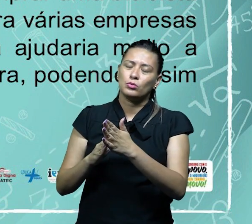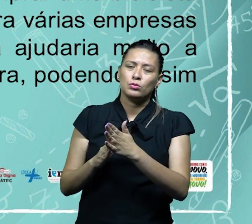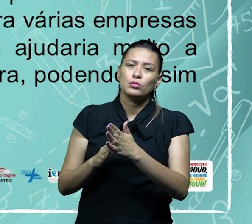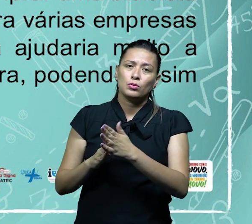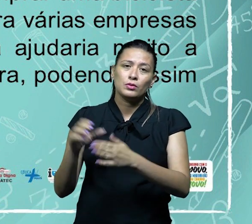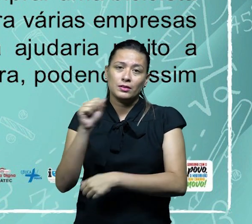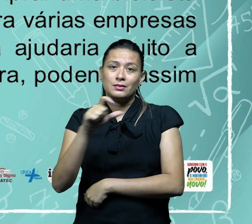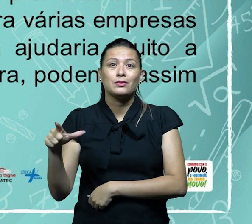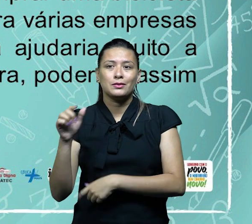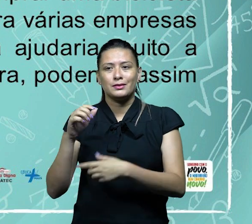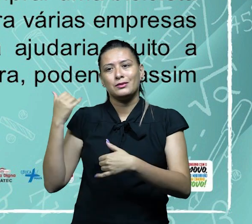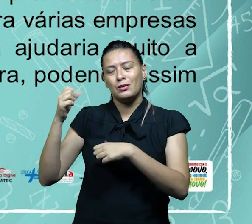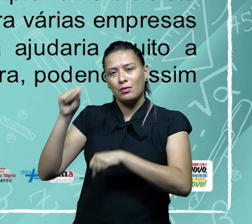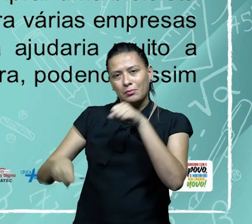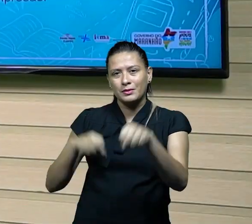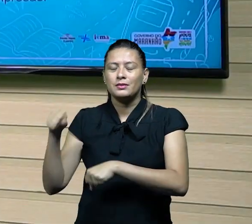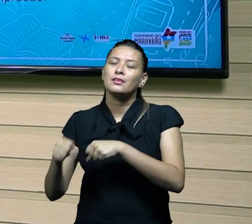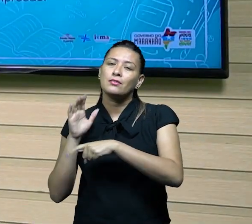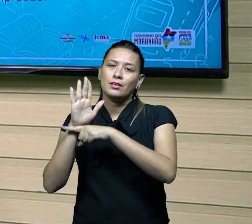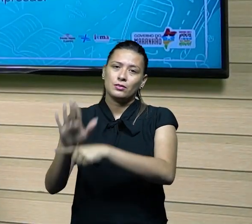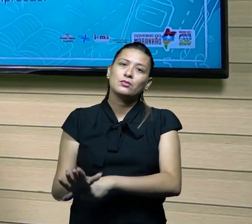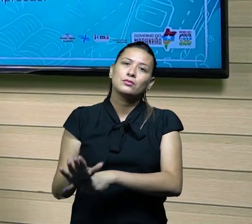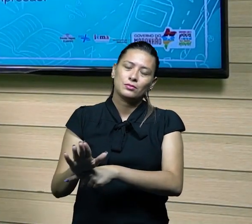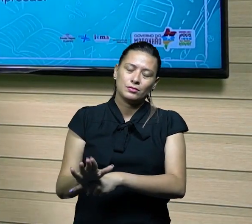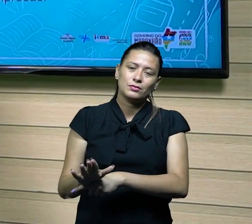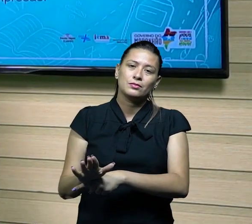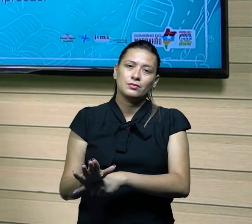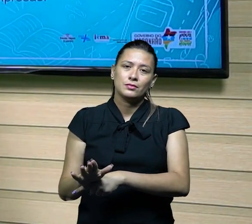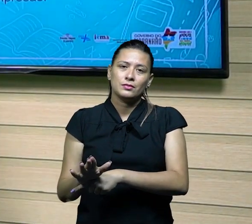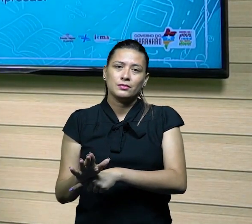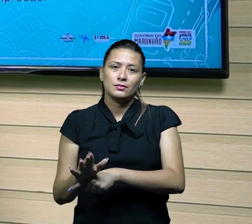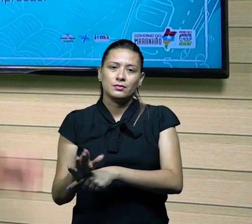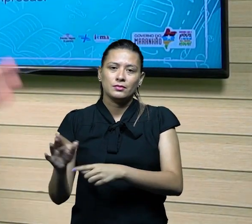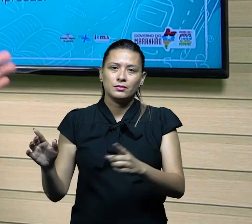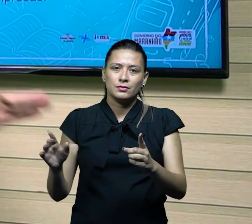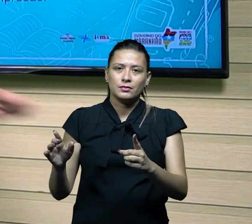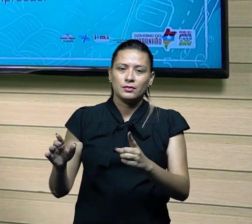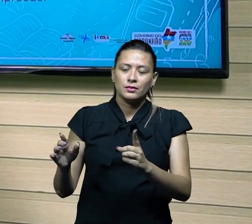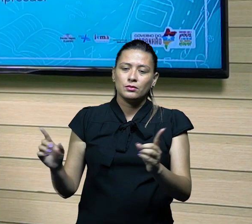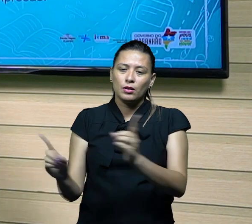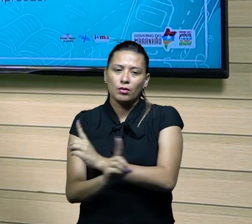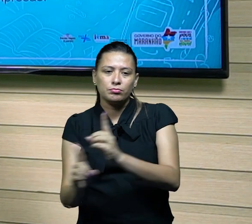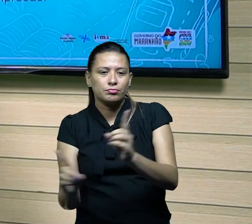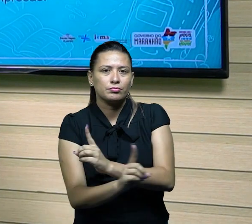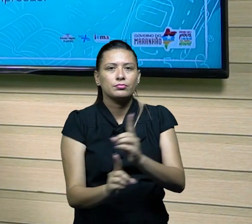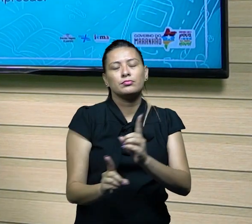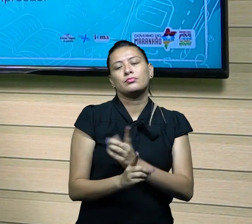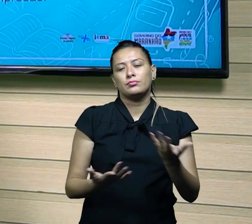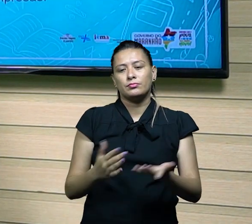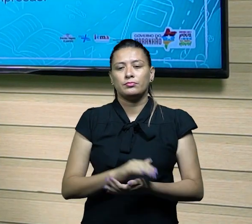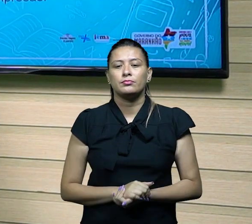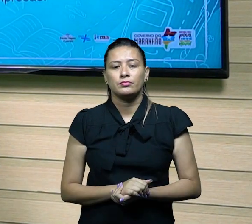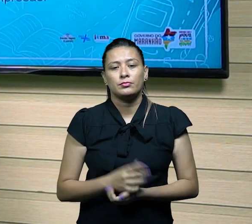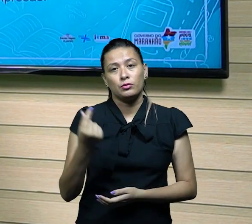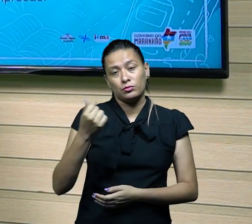podendo assim atender maior quantidade de empresas. Então, ponto. Custo de oportunidade. Ou ela casa com o namorado, ou ela compra a bicicleta. Ela vai ter que fazer essa